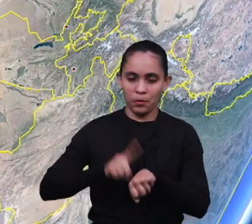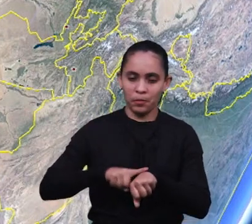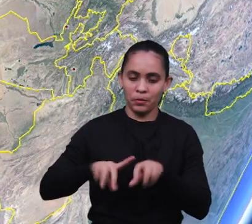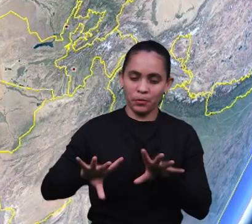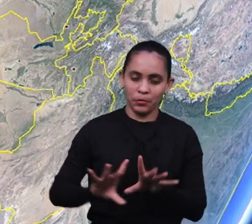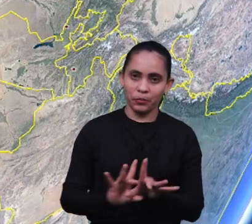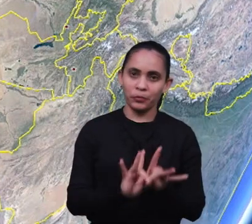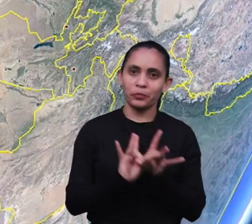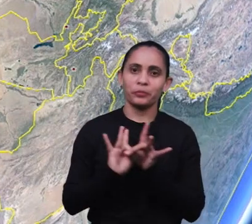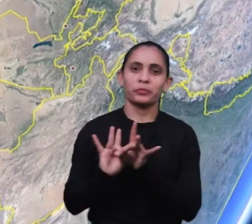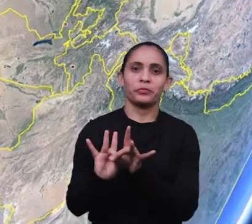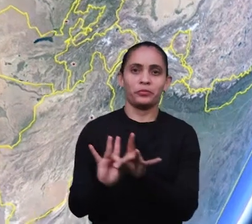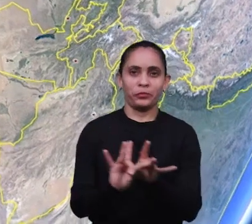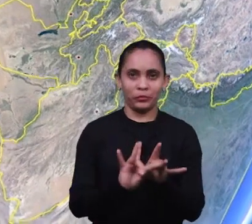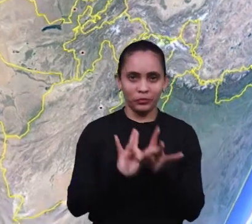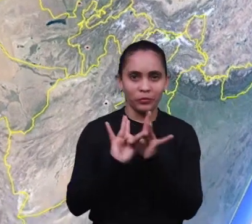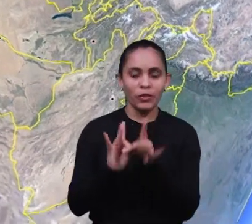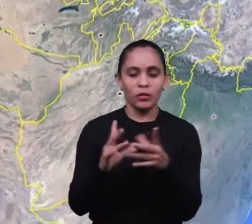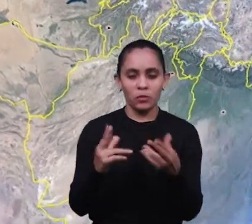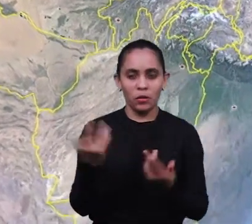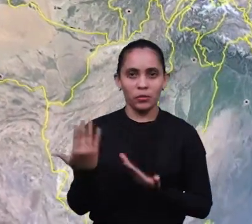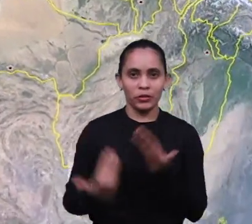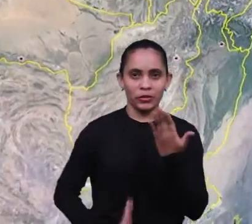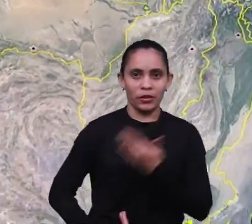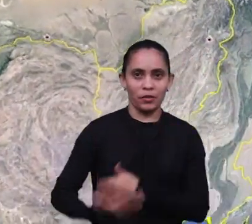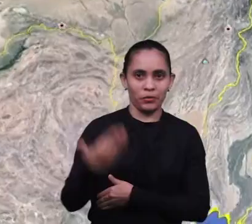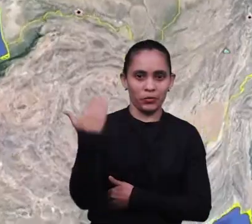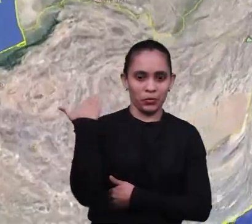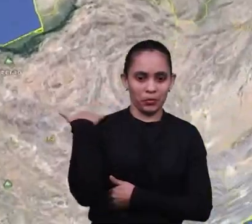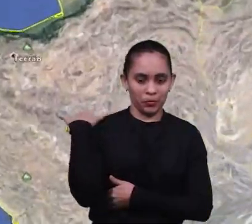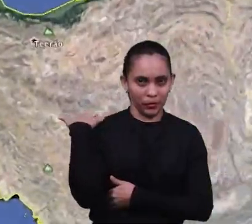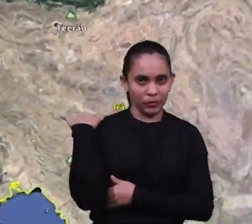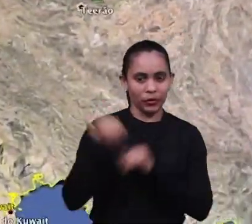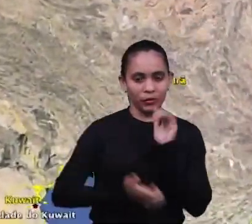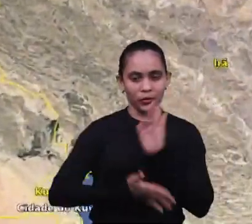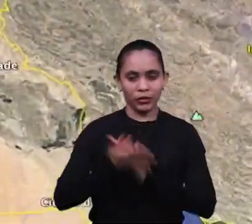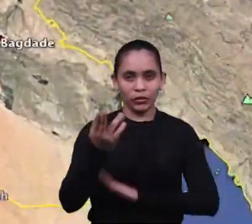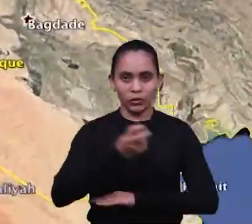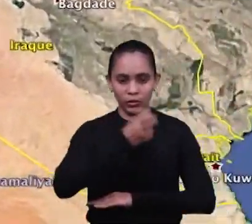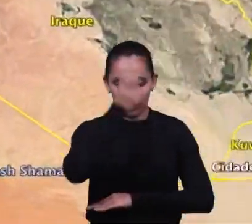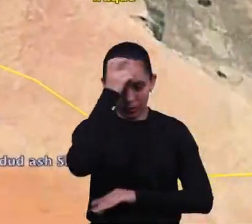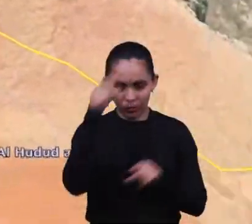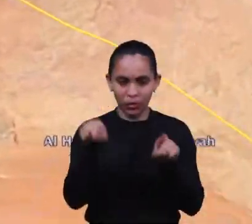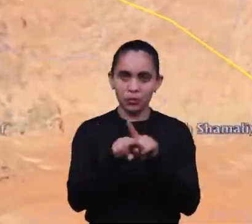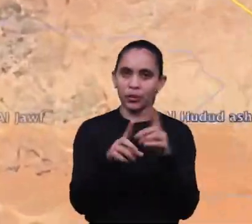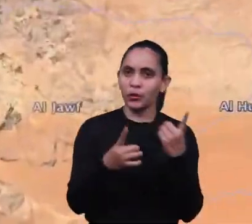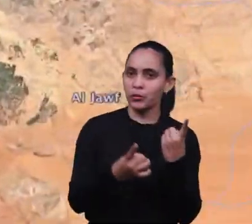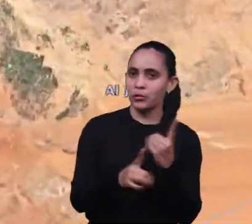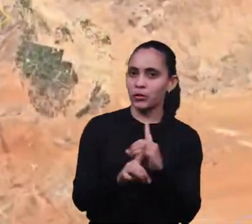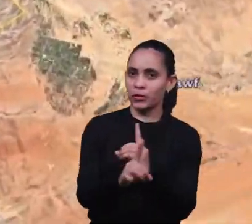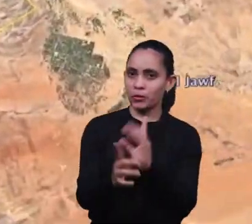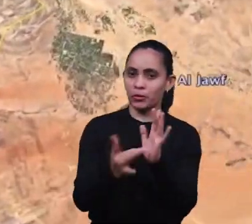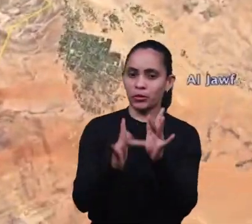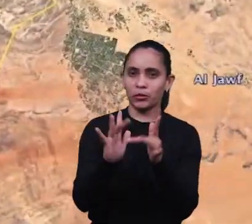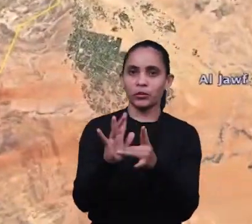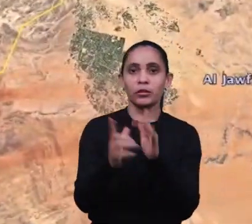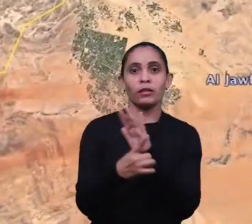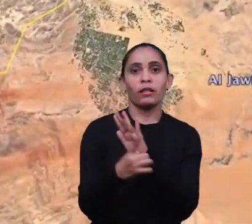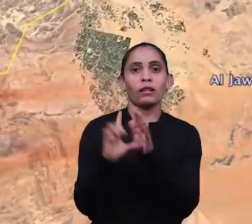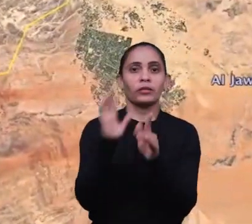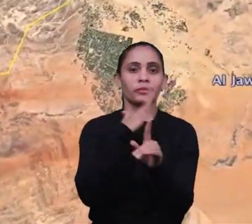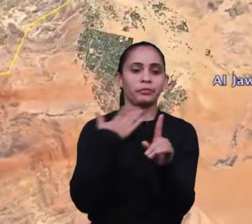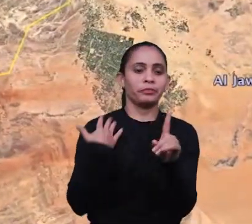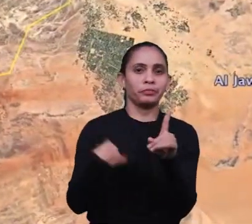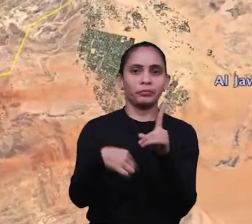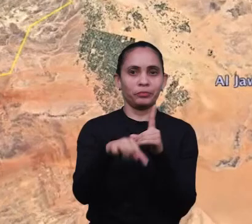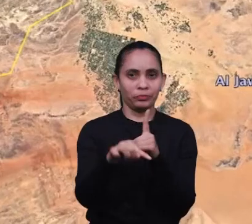um momento de unidade e comunhão, como viveram os hebreus na saída do Egito e os discípulos com o Senhor Jesus